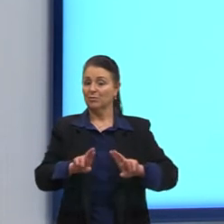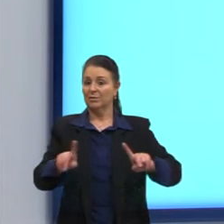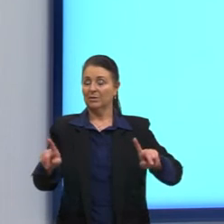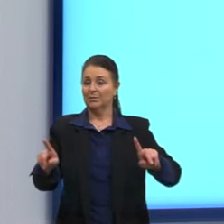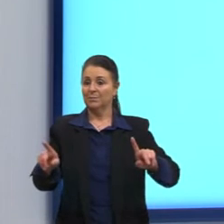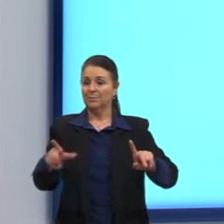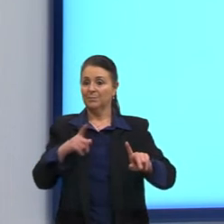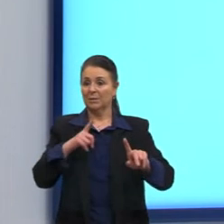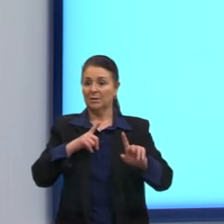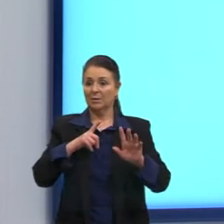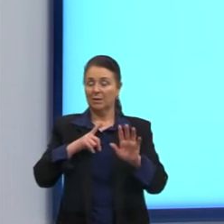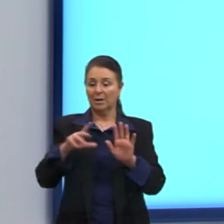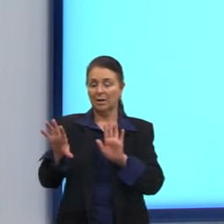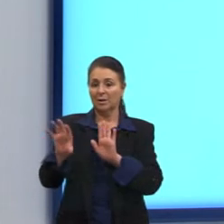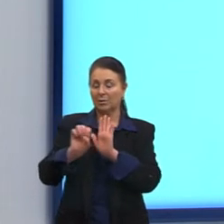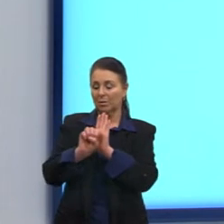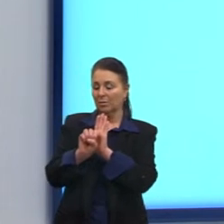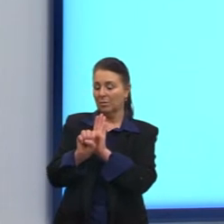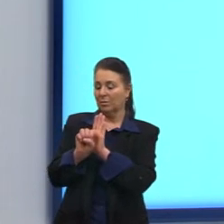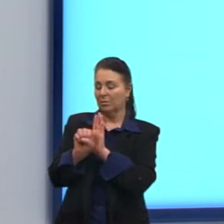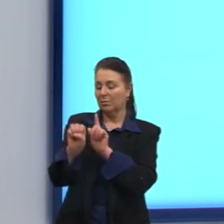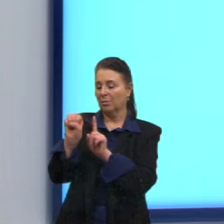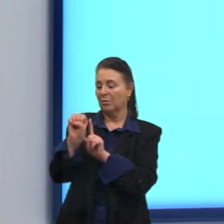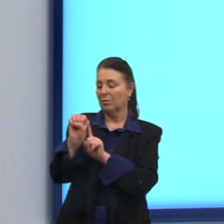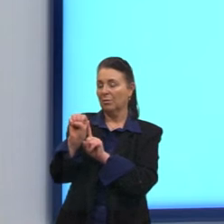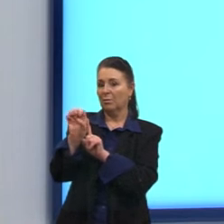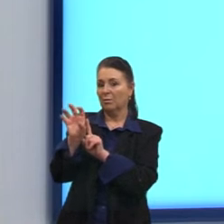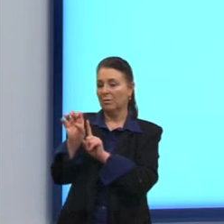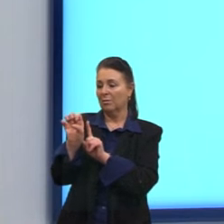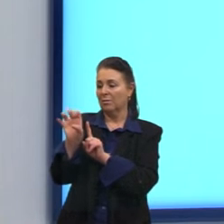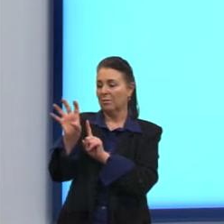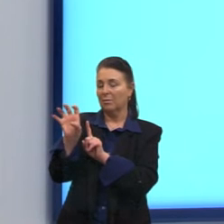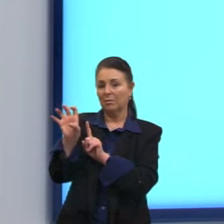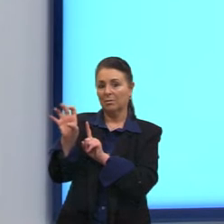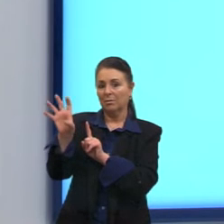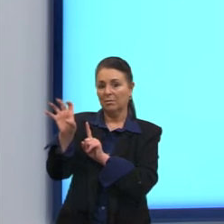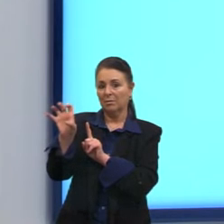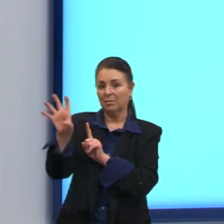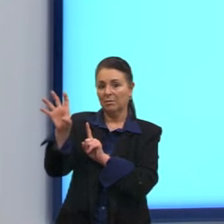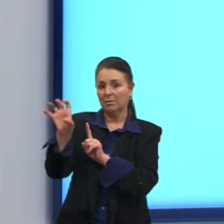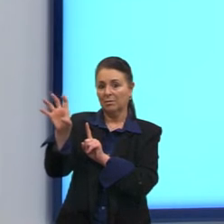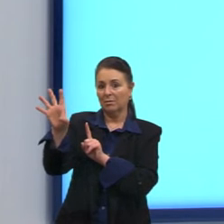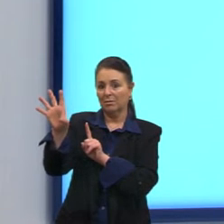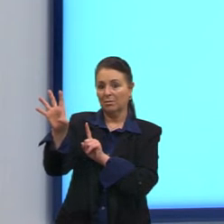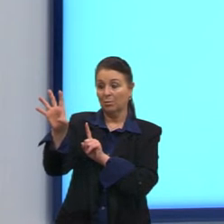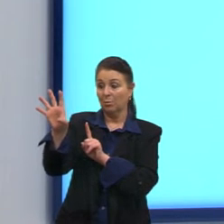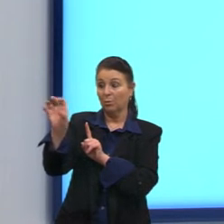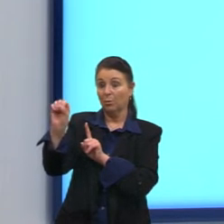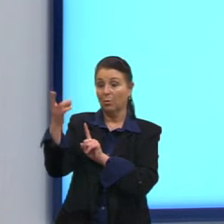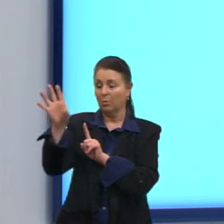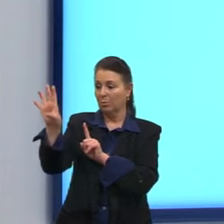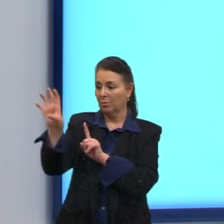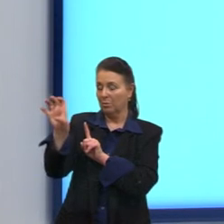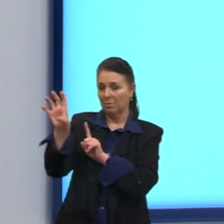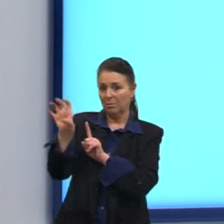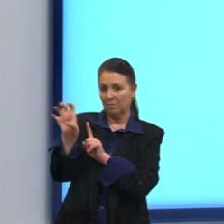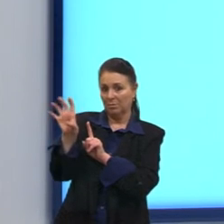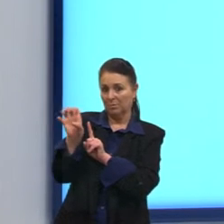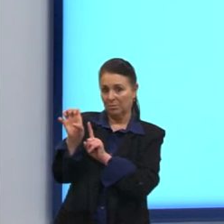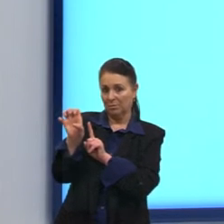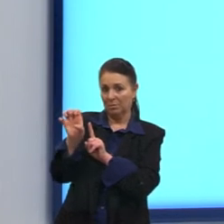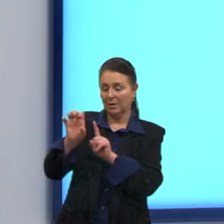seria, né, um pedaço da propagação de uma onda, então, que tem um formato pontual que vai se tornar